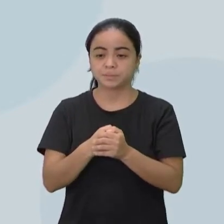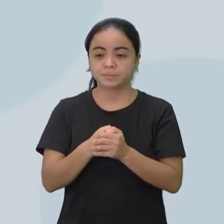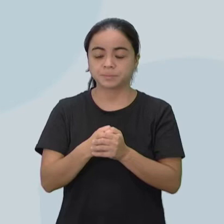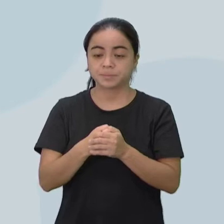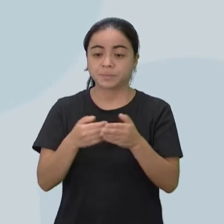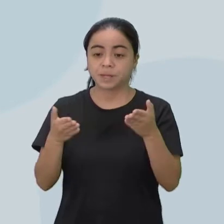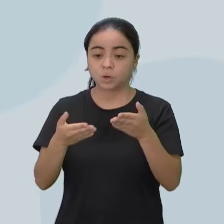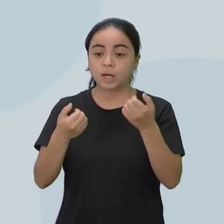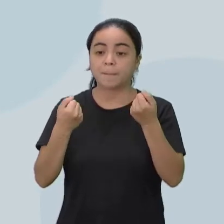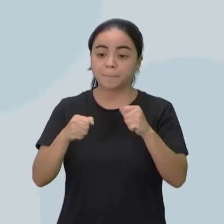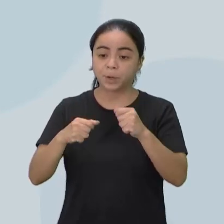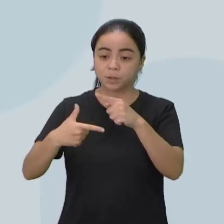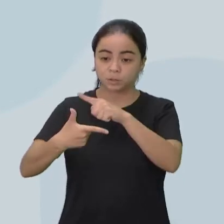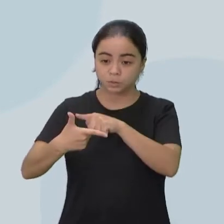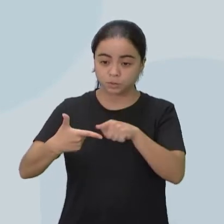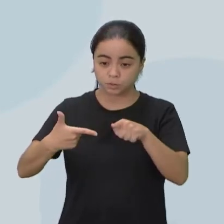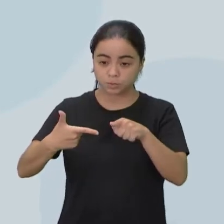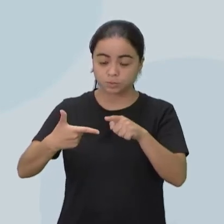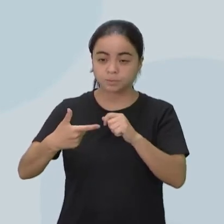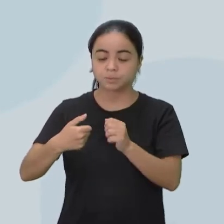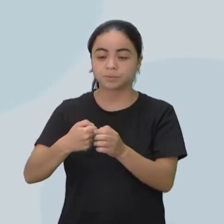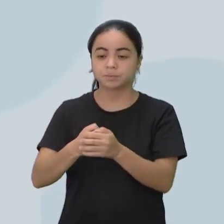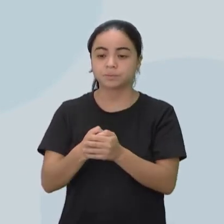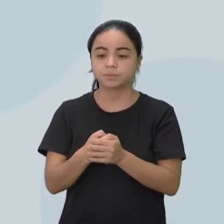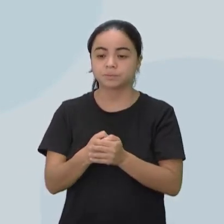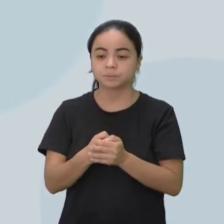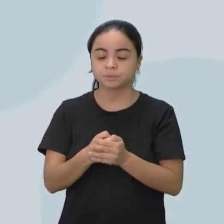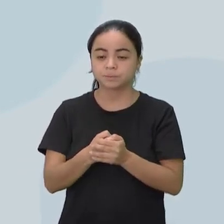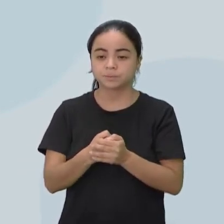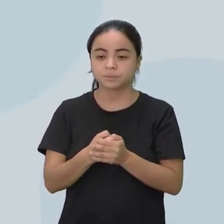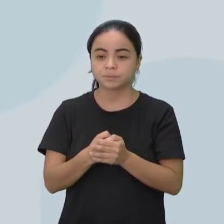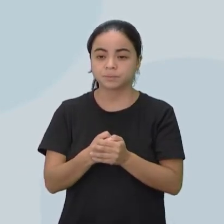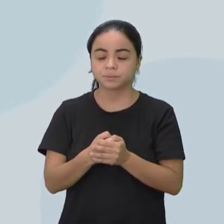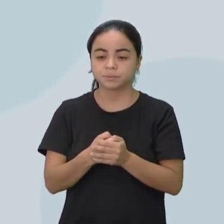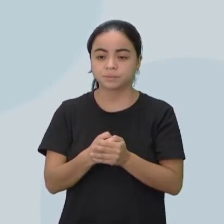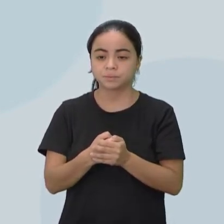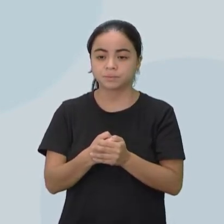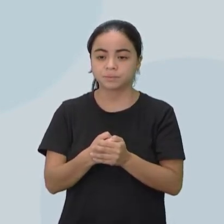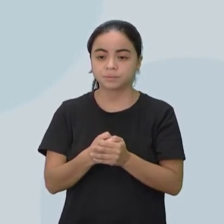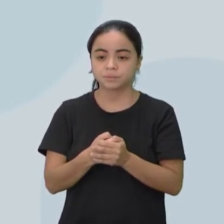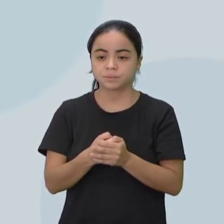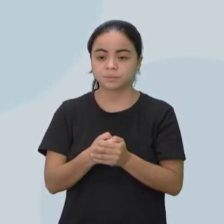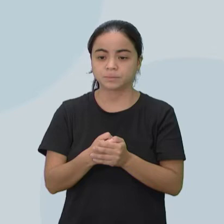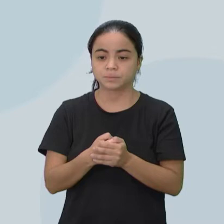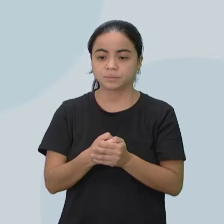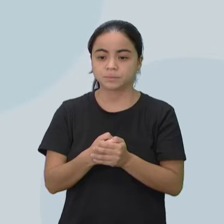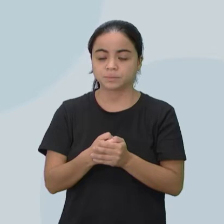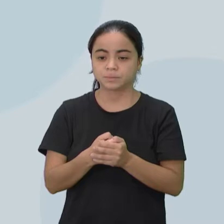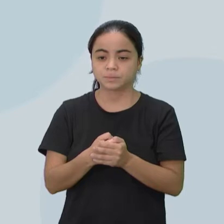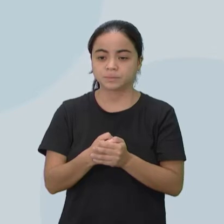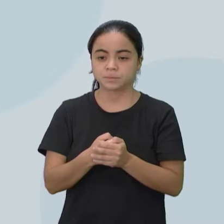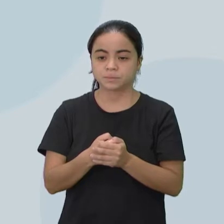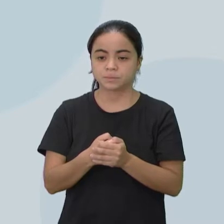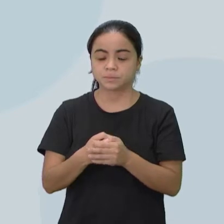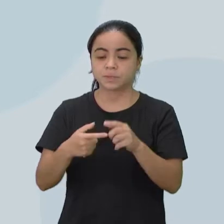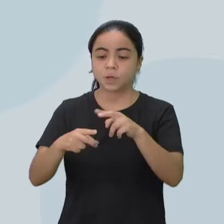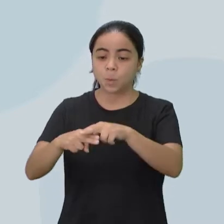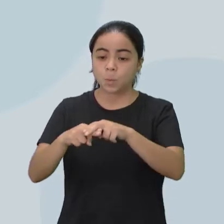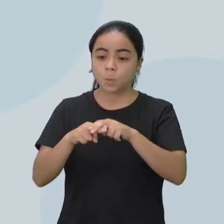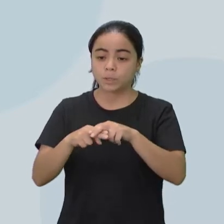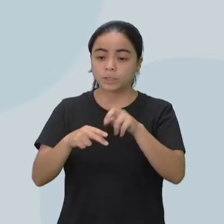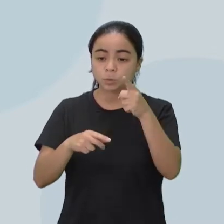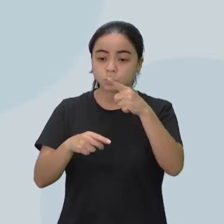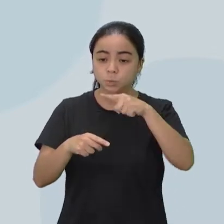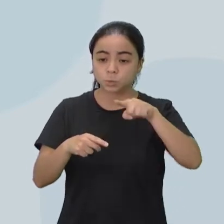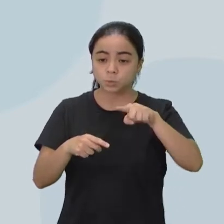agora você vai quebrar o 96 para caber no 40, porque inteiro ele não cabe. Tá certo? Por isso que o número com vírgula